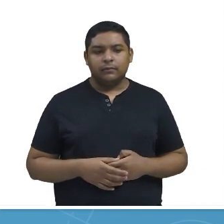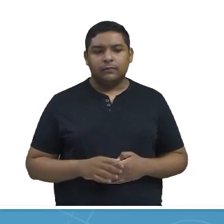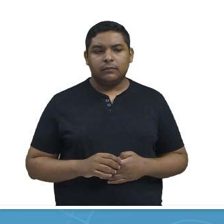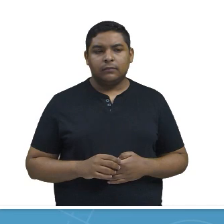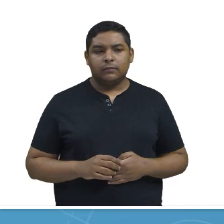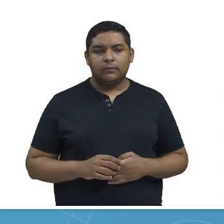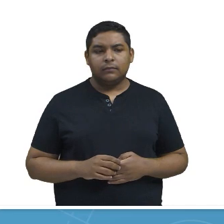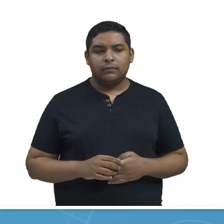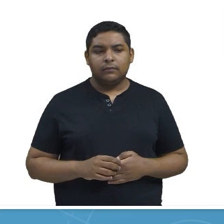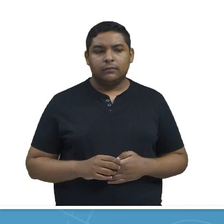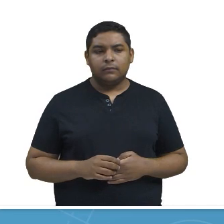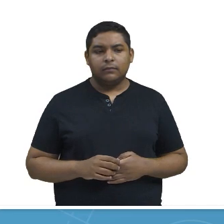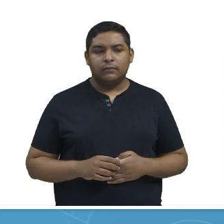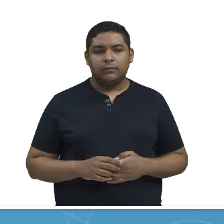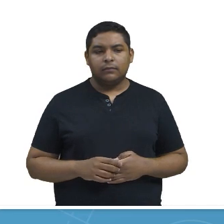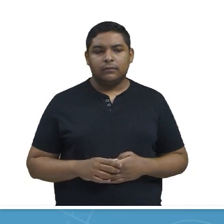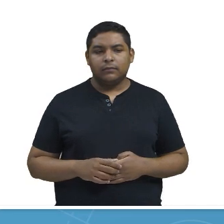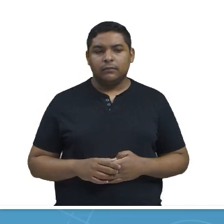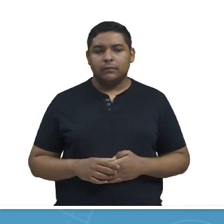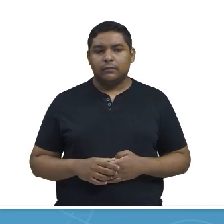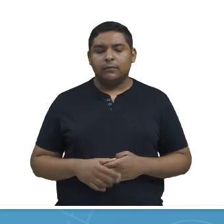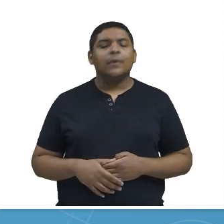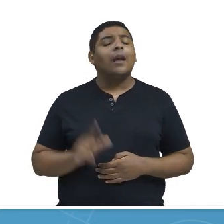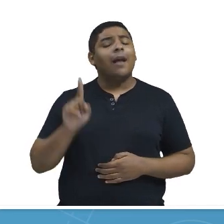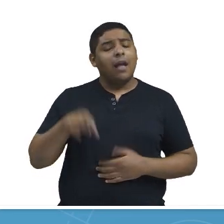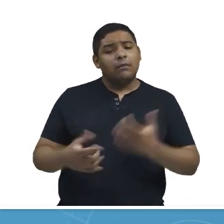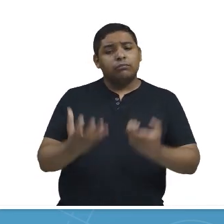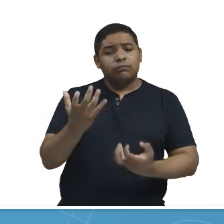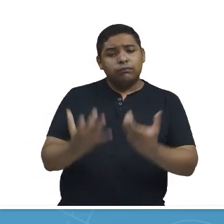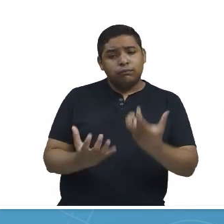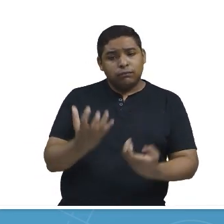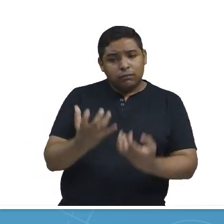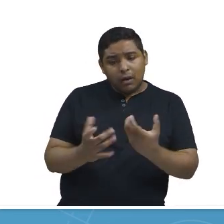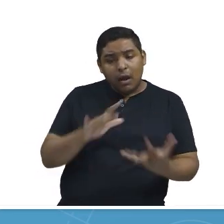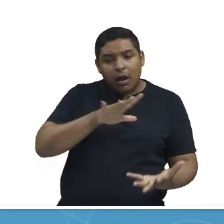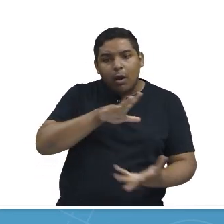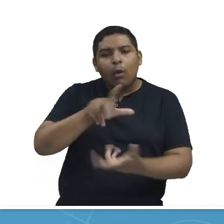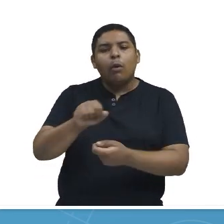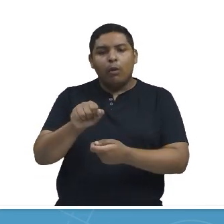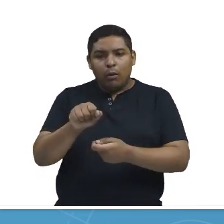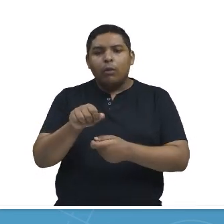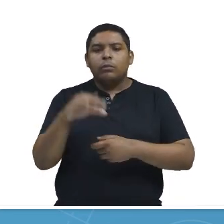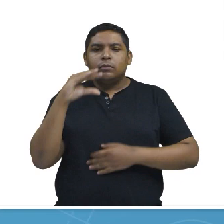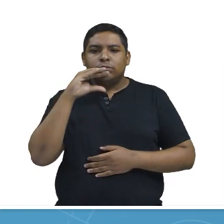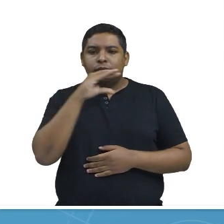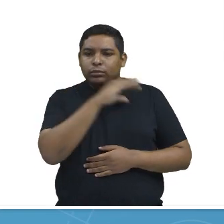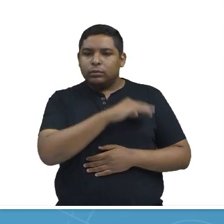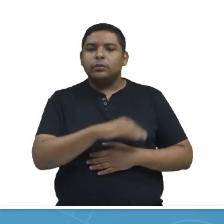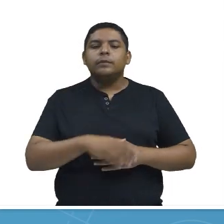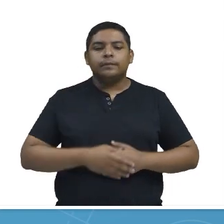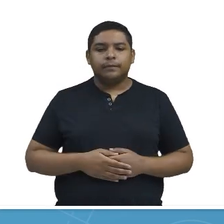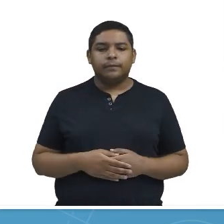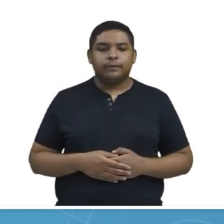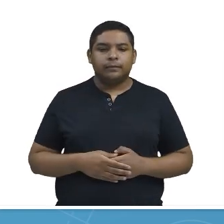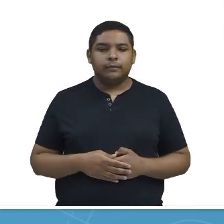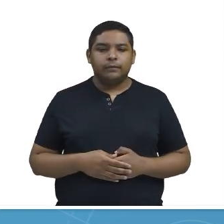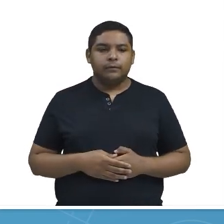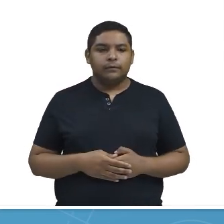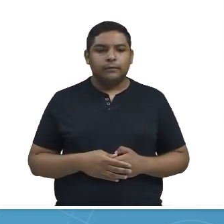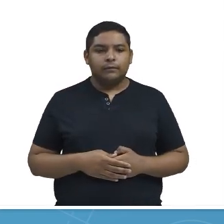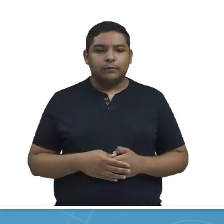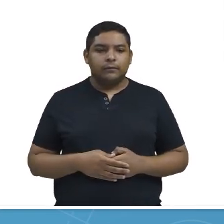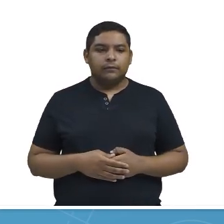about global warming. É sobre aquecimento global, global warming. It was produced by